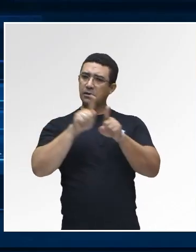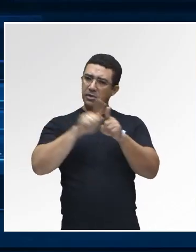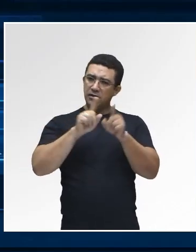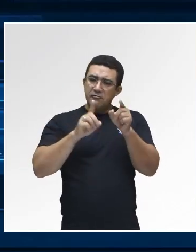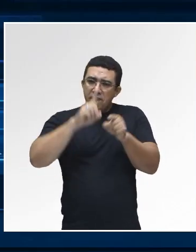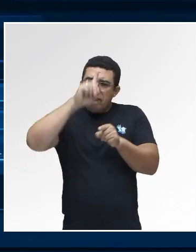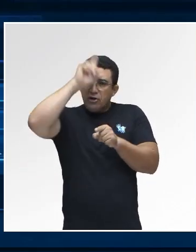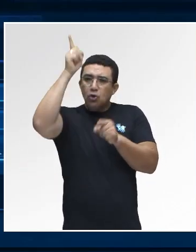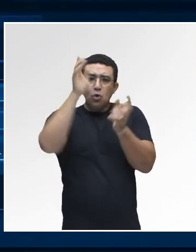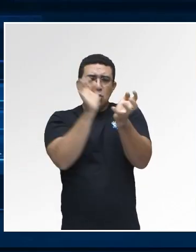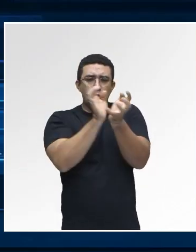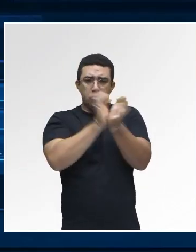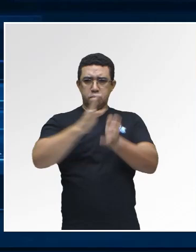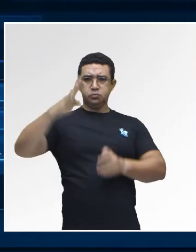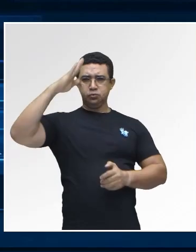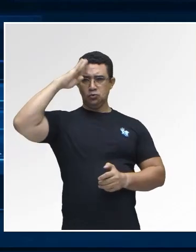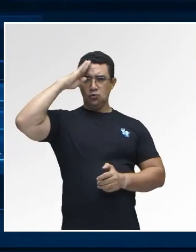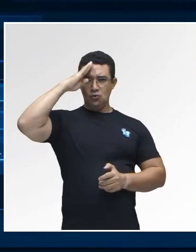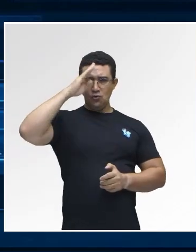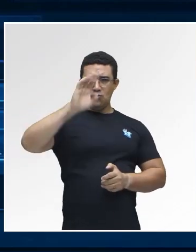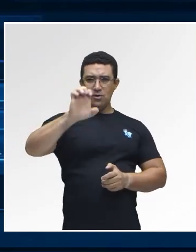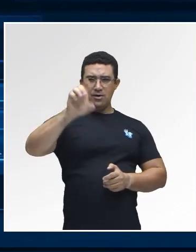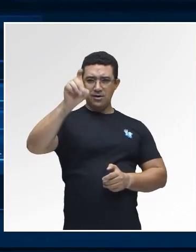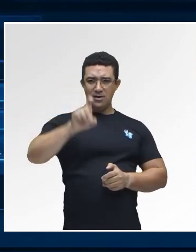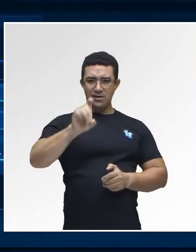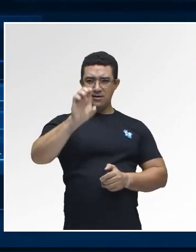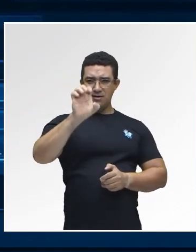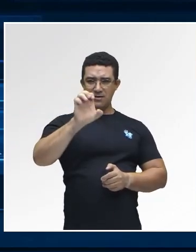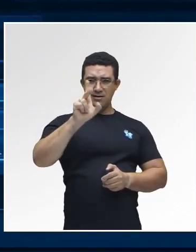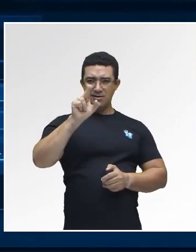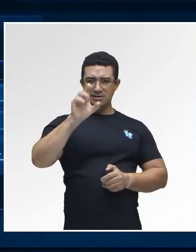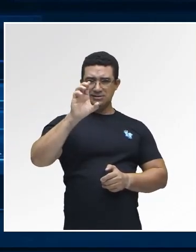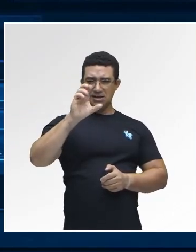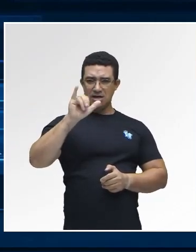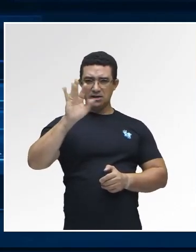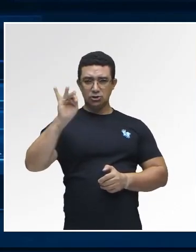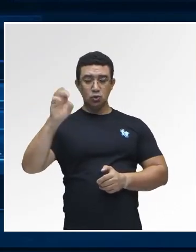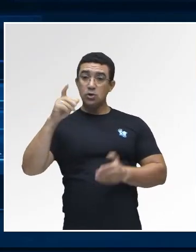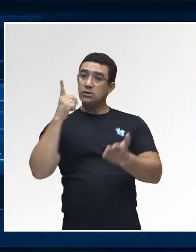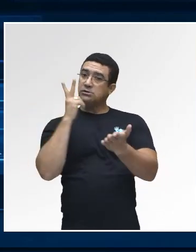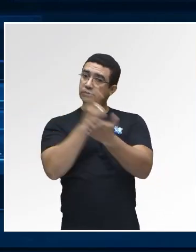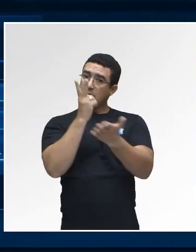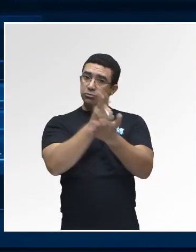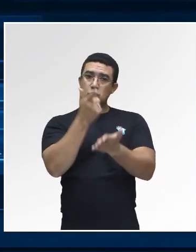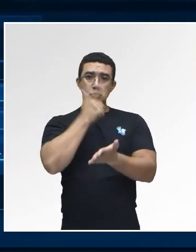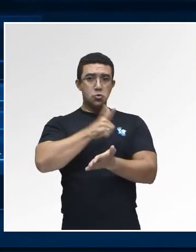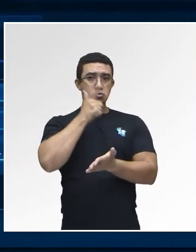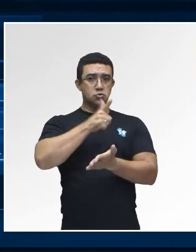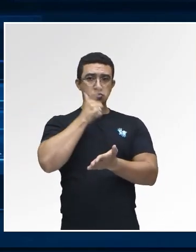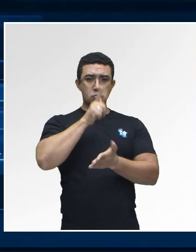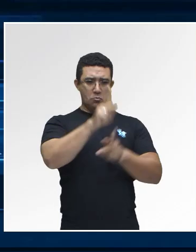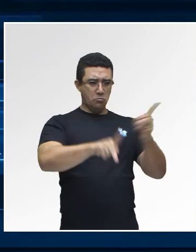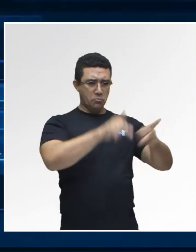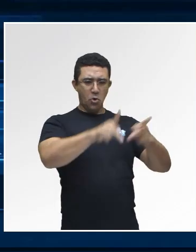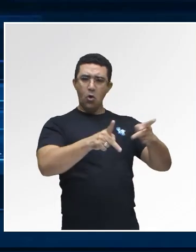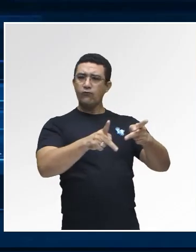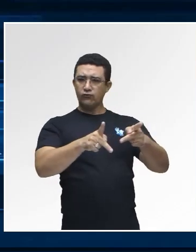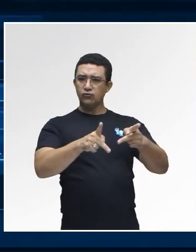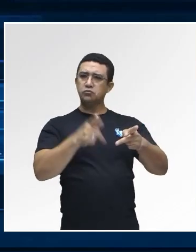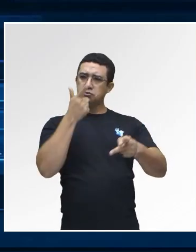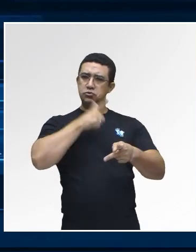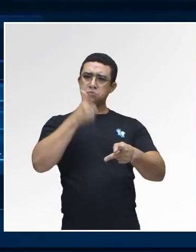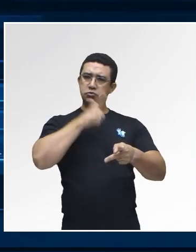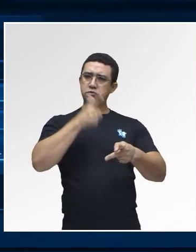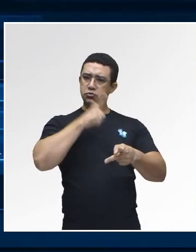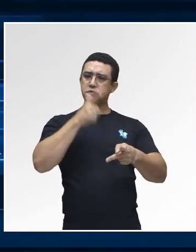conquistadores. Ninguém, historicamente, conquistou tantos territórios quanto os romanos no mundo antigo. E o mais